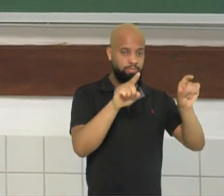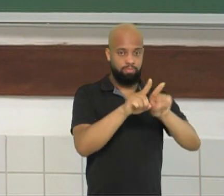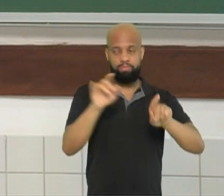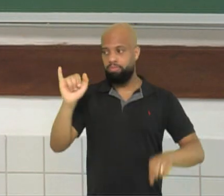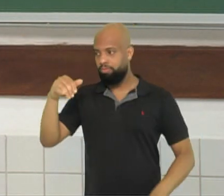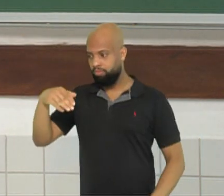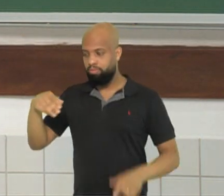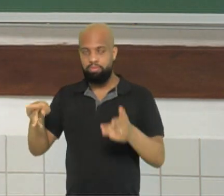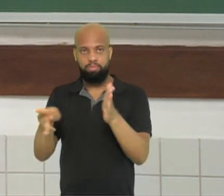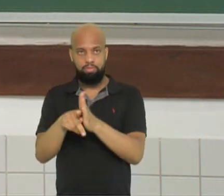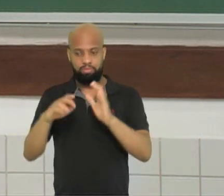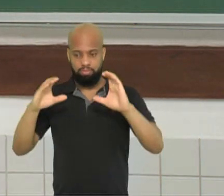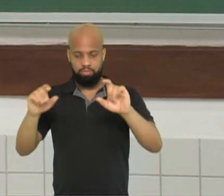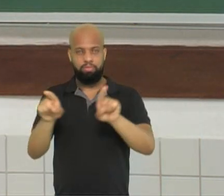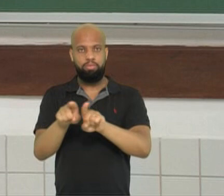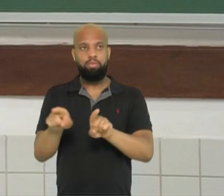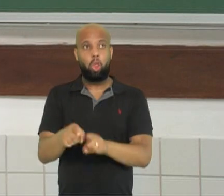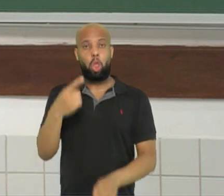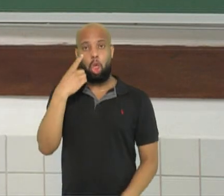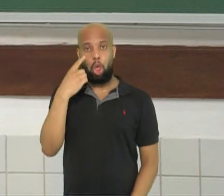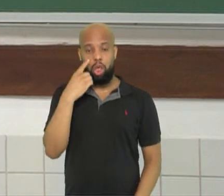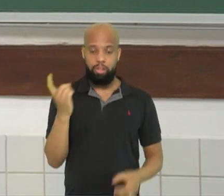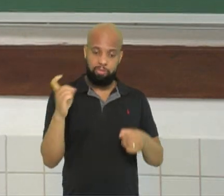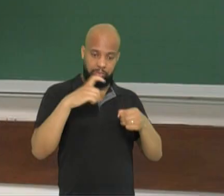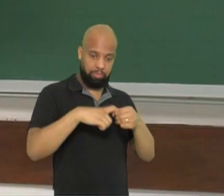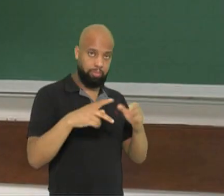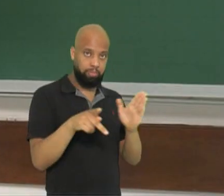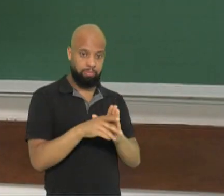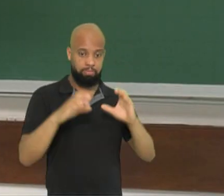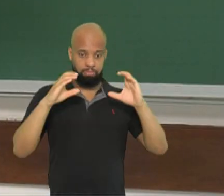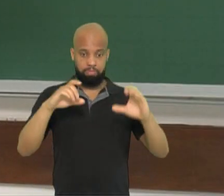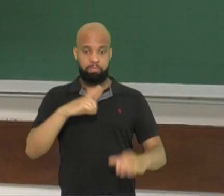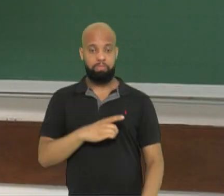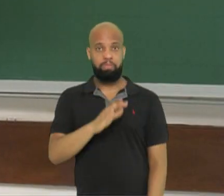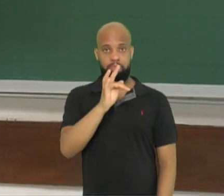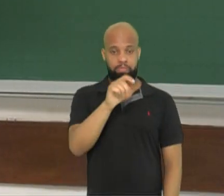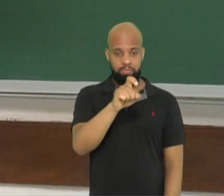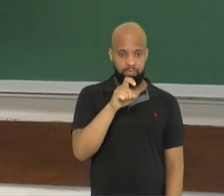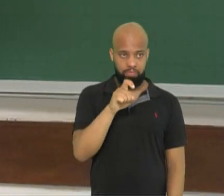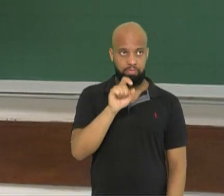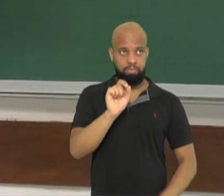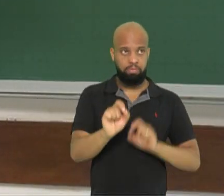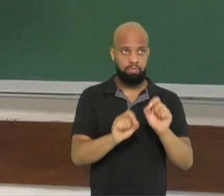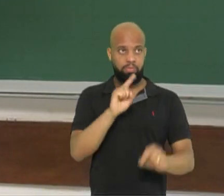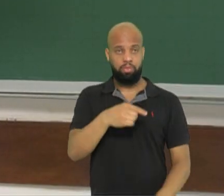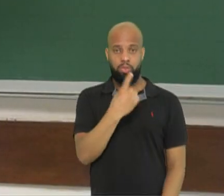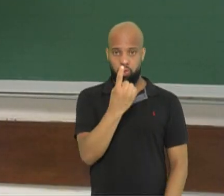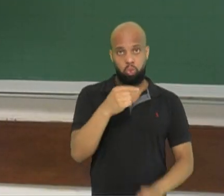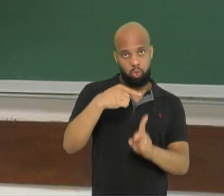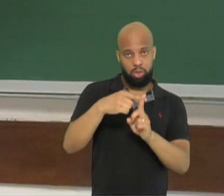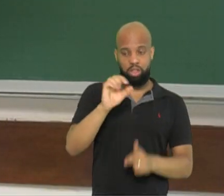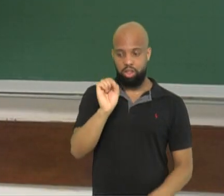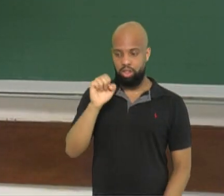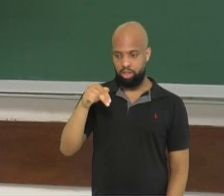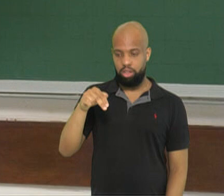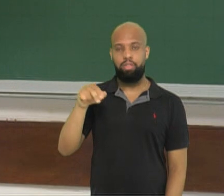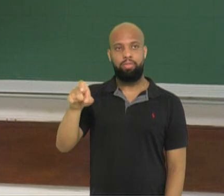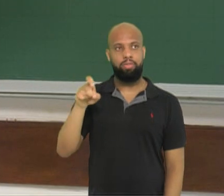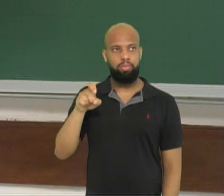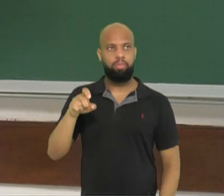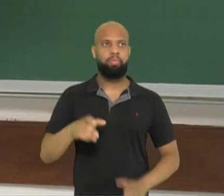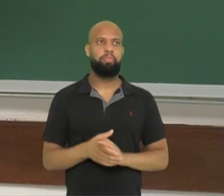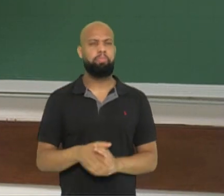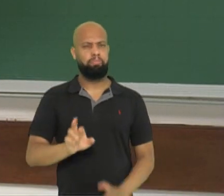função. Vamos ver aí. Deixa eu voltar aqui na função. F de x, 1 mais seno de x, tá? Representação da